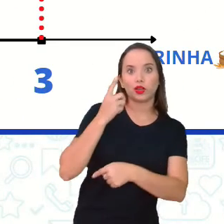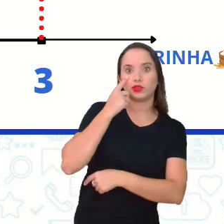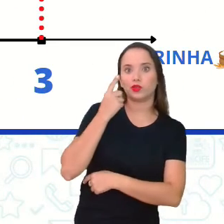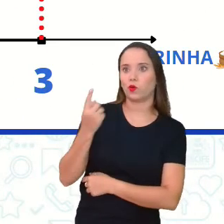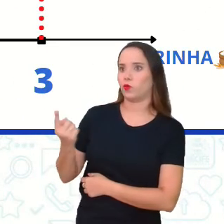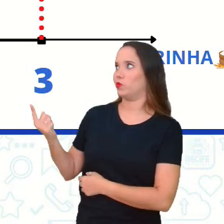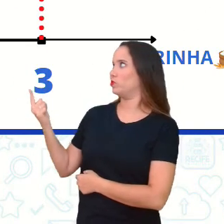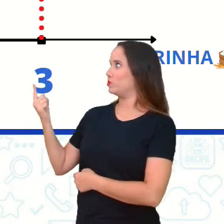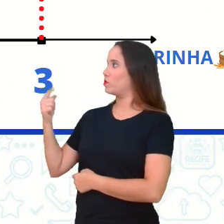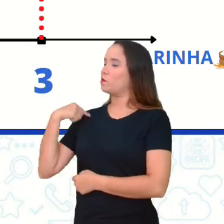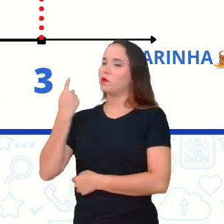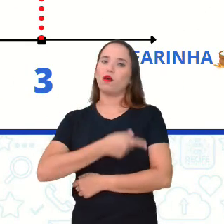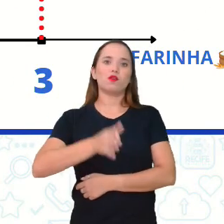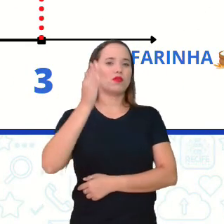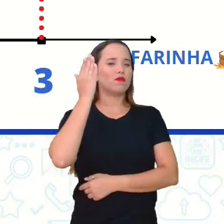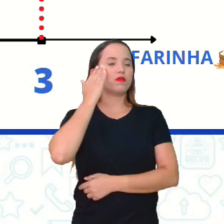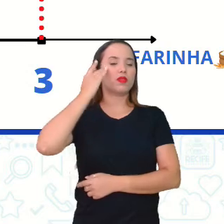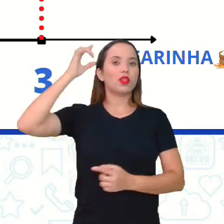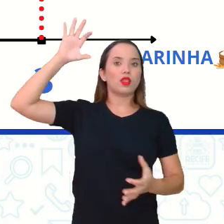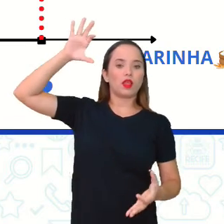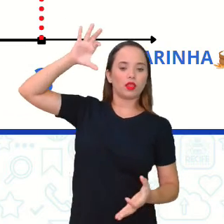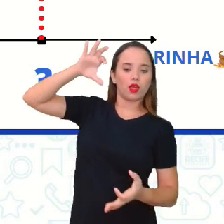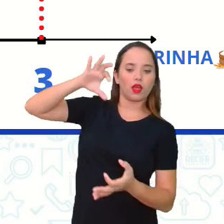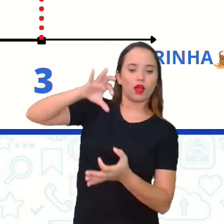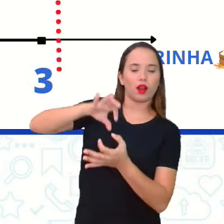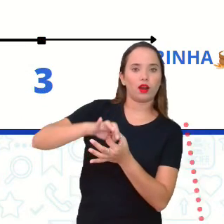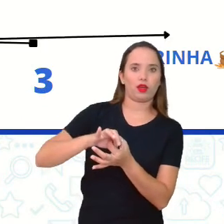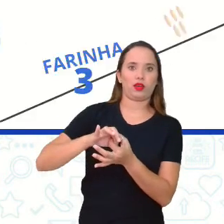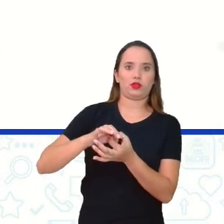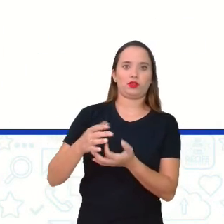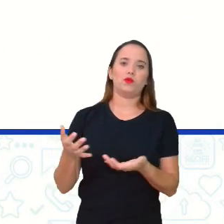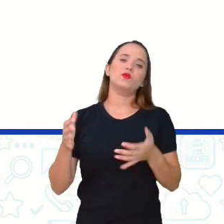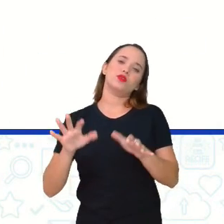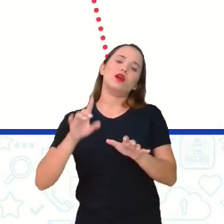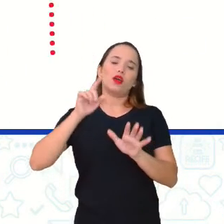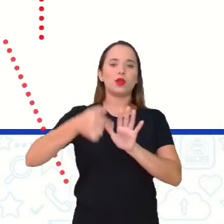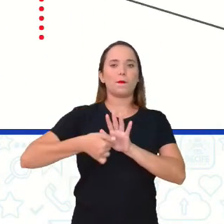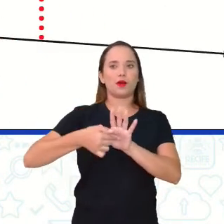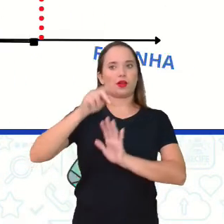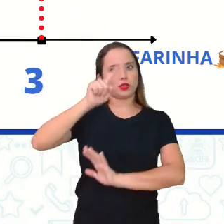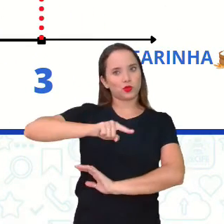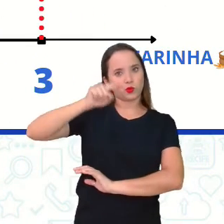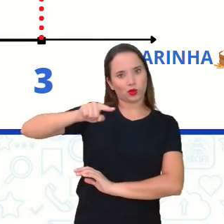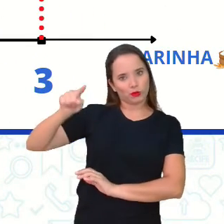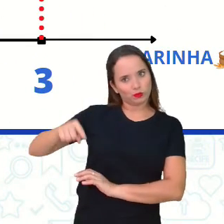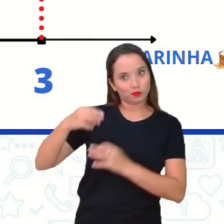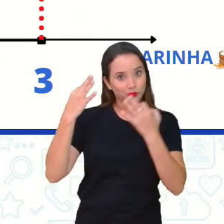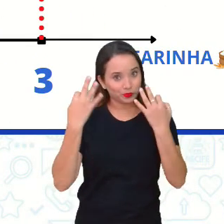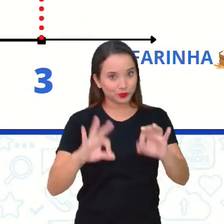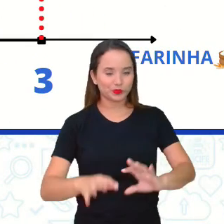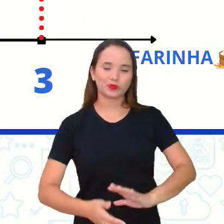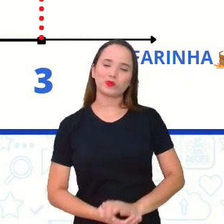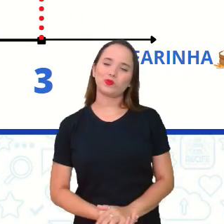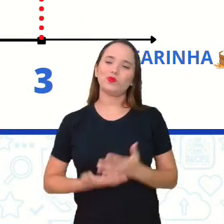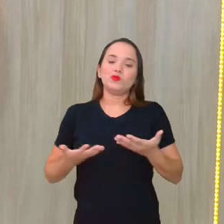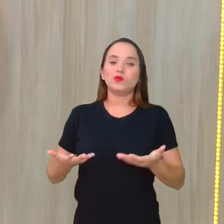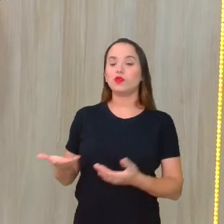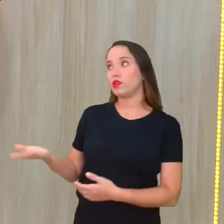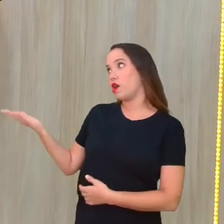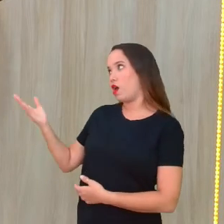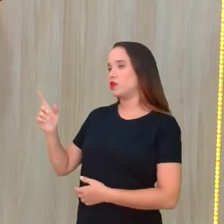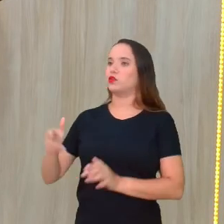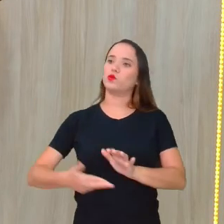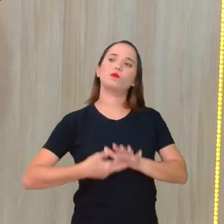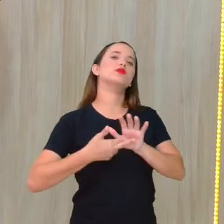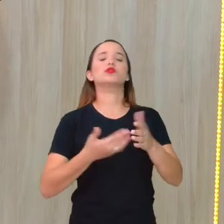para compreender essa relação. É aí que aparece o gráfico, tá certo? Então, essas representações que a gente viu na